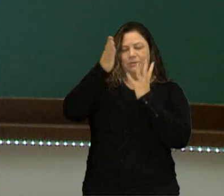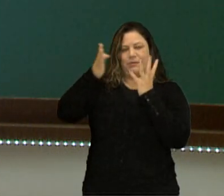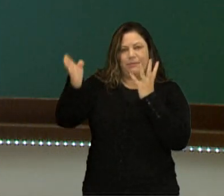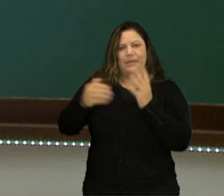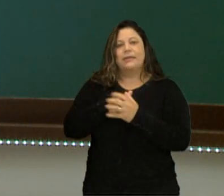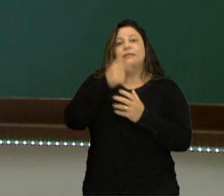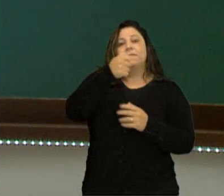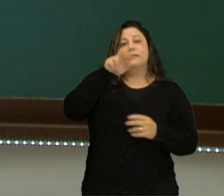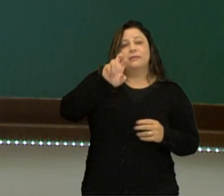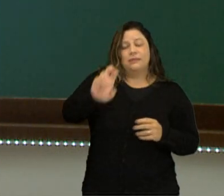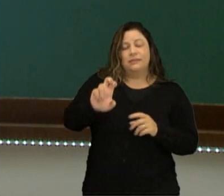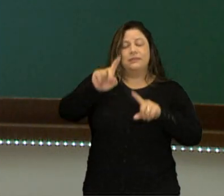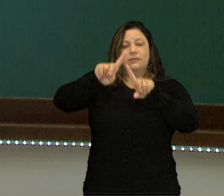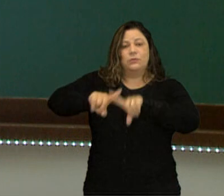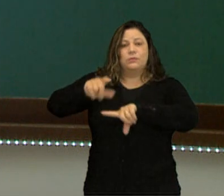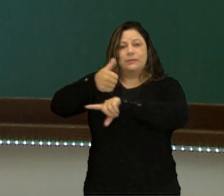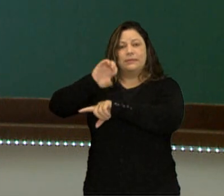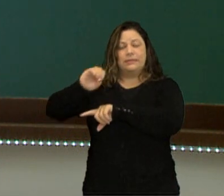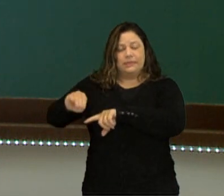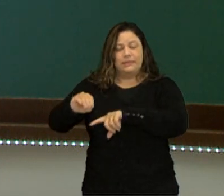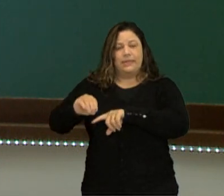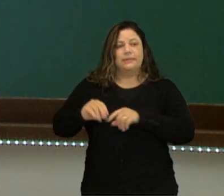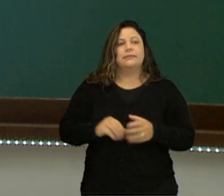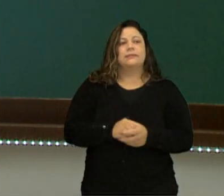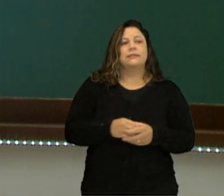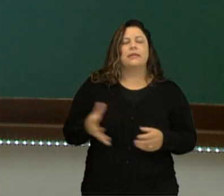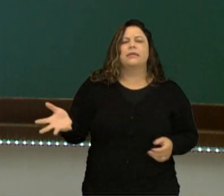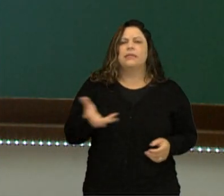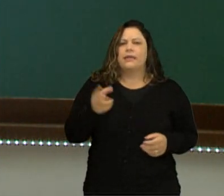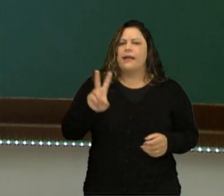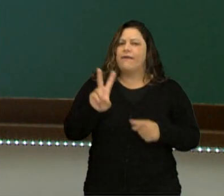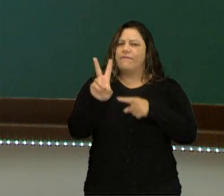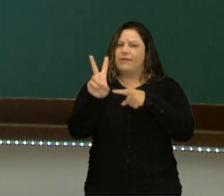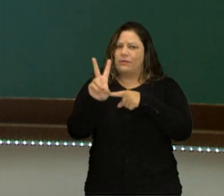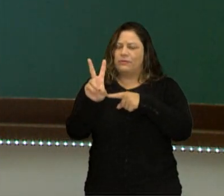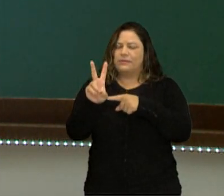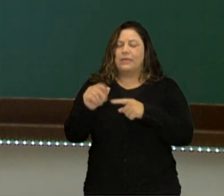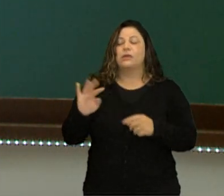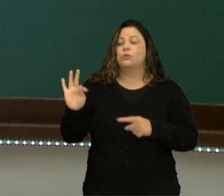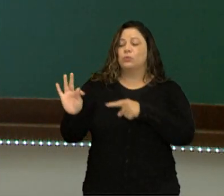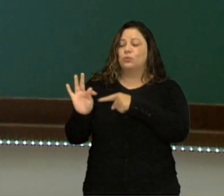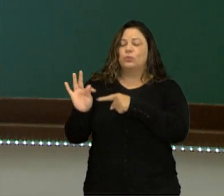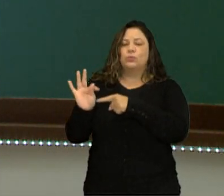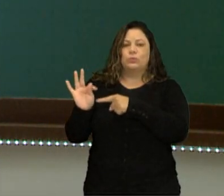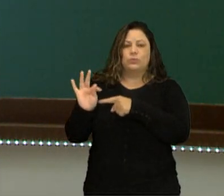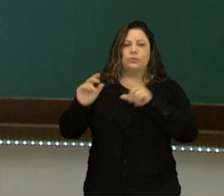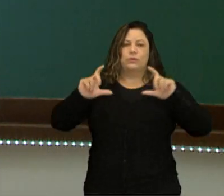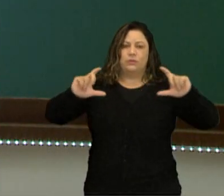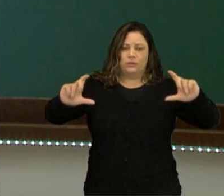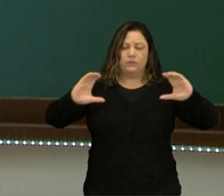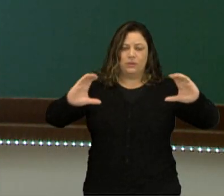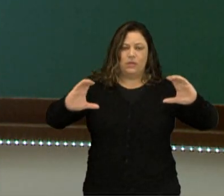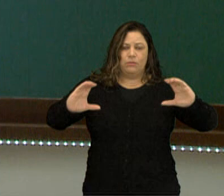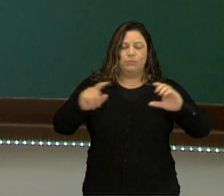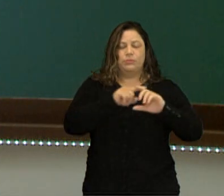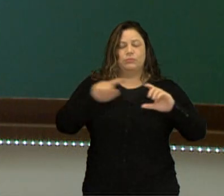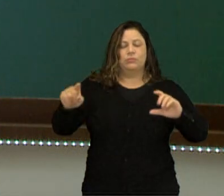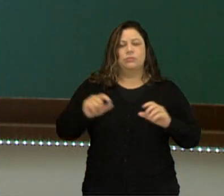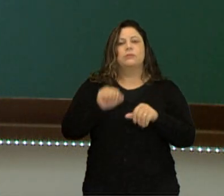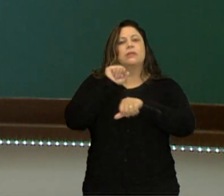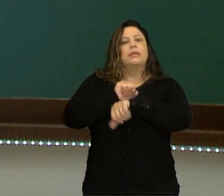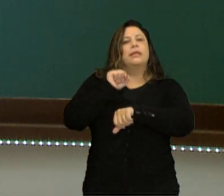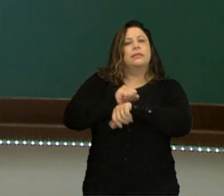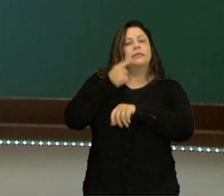75 vezes 10 na 11 metros. Ele me deu a velocidade e ele pede o tempo, né, que tem que esperar